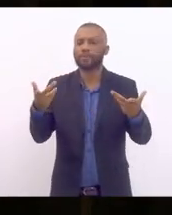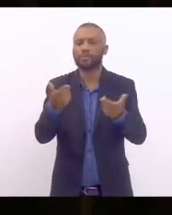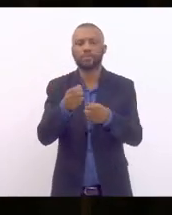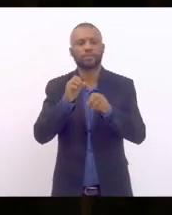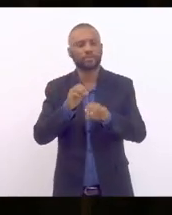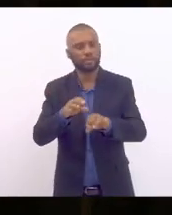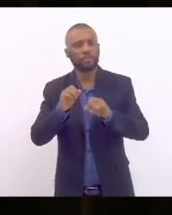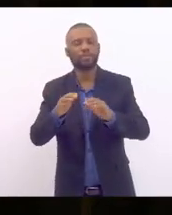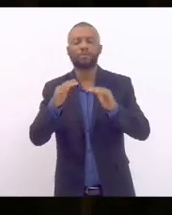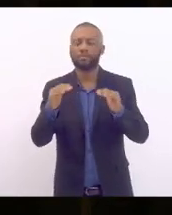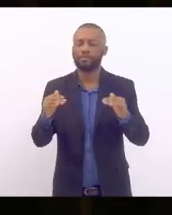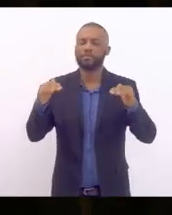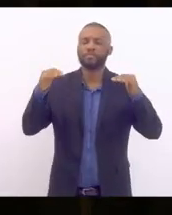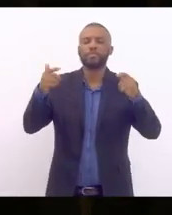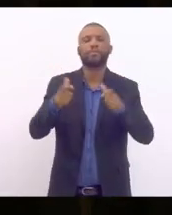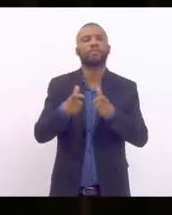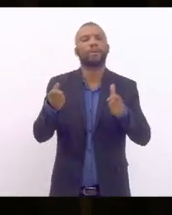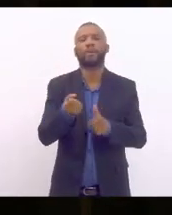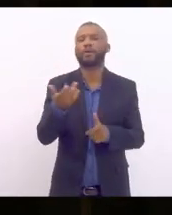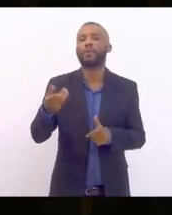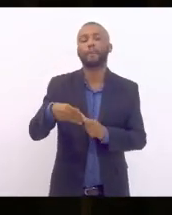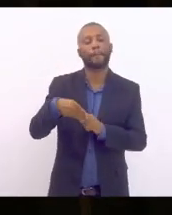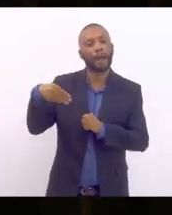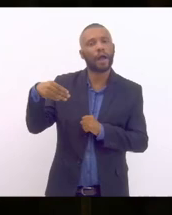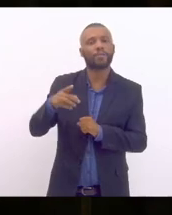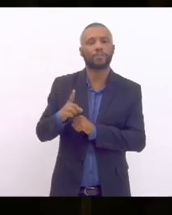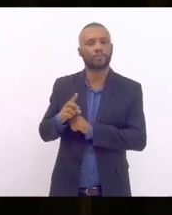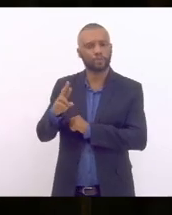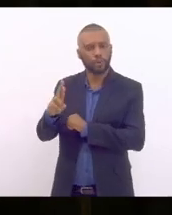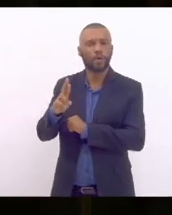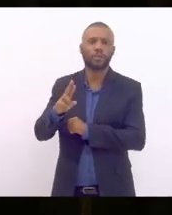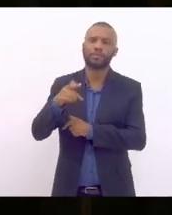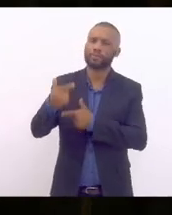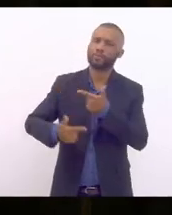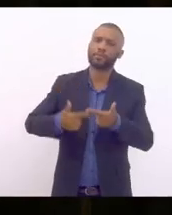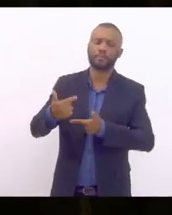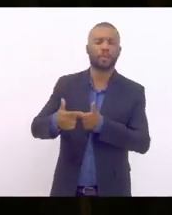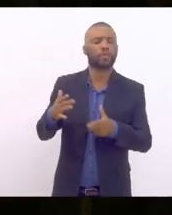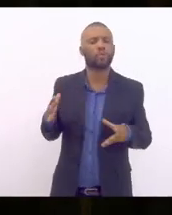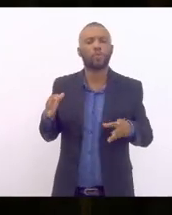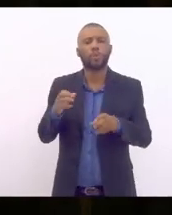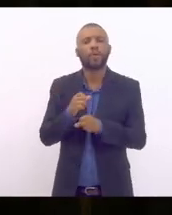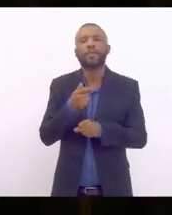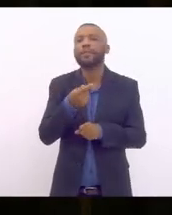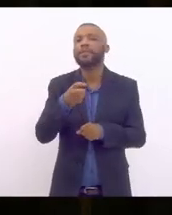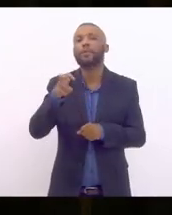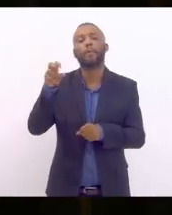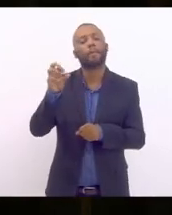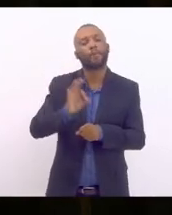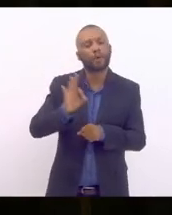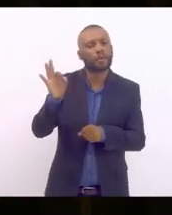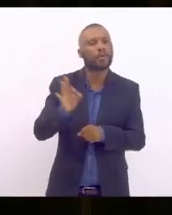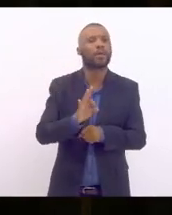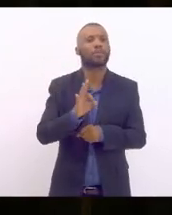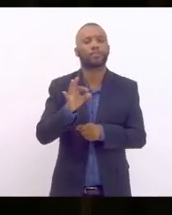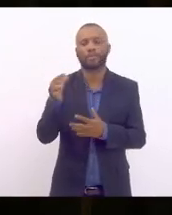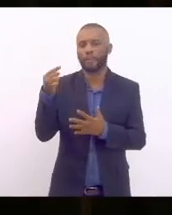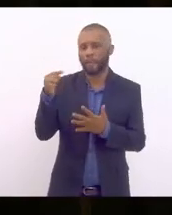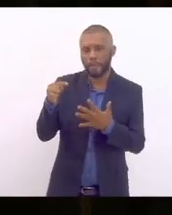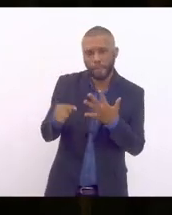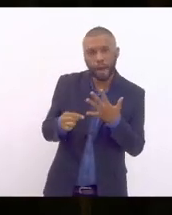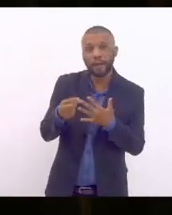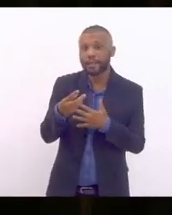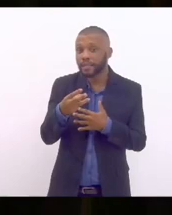do ensino superior ampliar a quantidade de mestres e doutores em exercício em 75 por cento dos quais